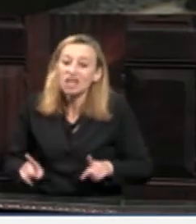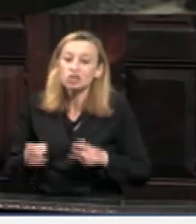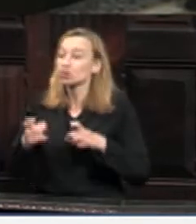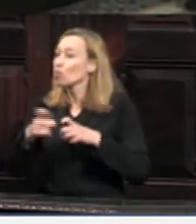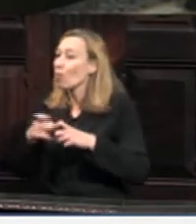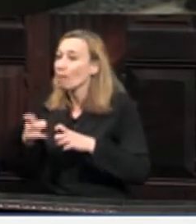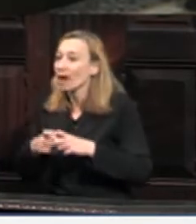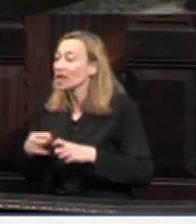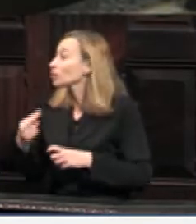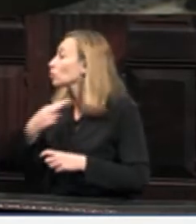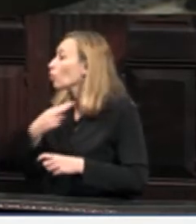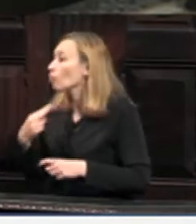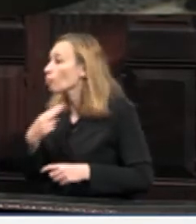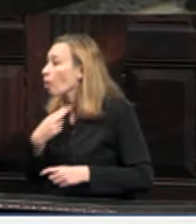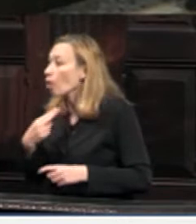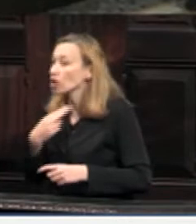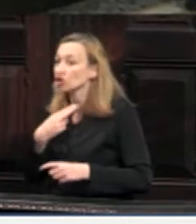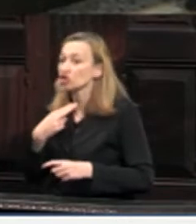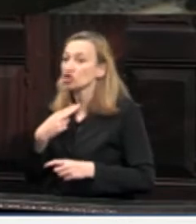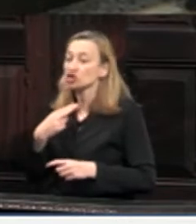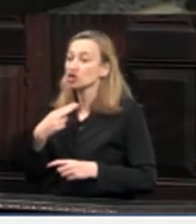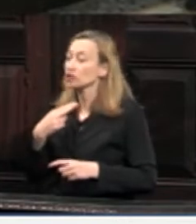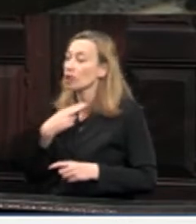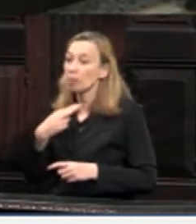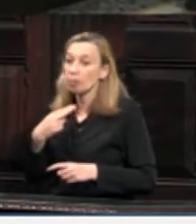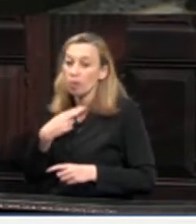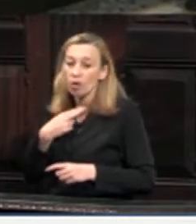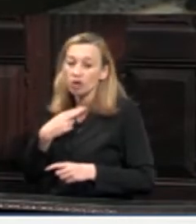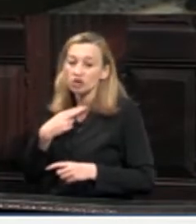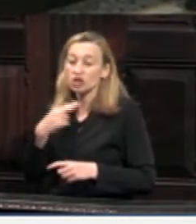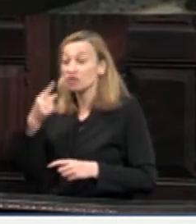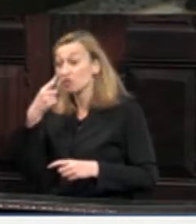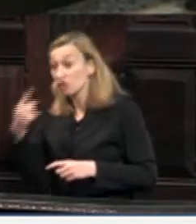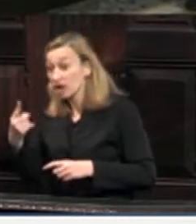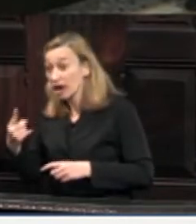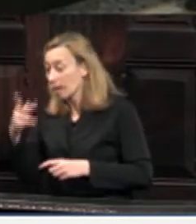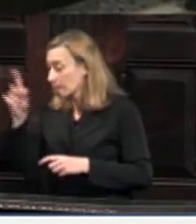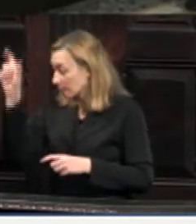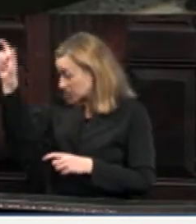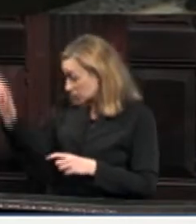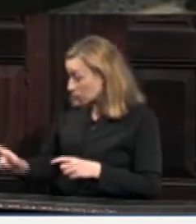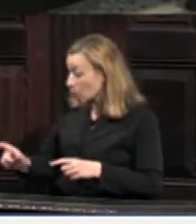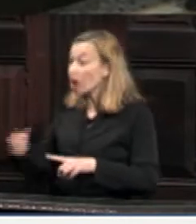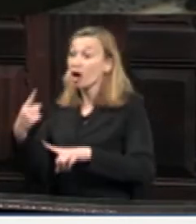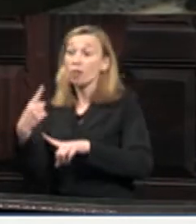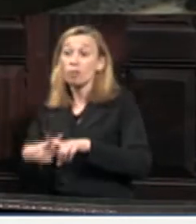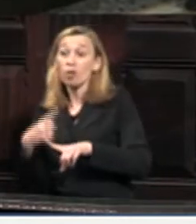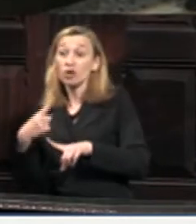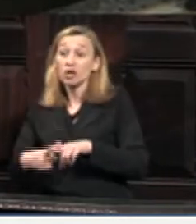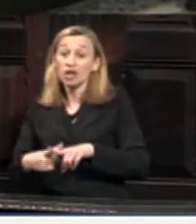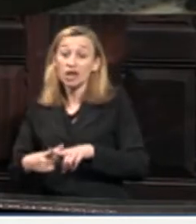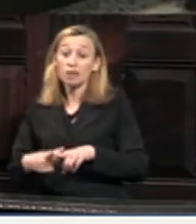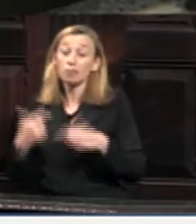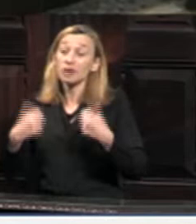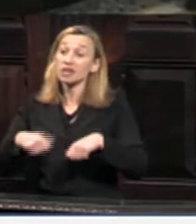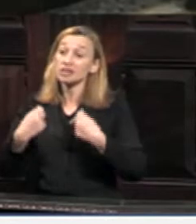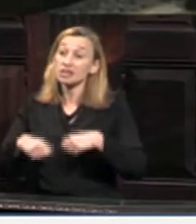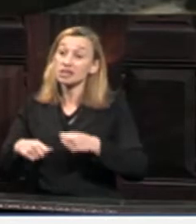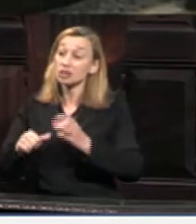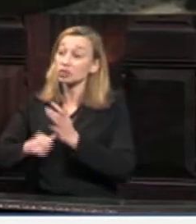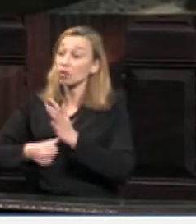atender, porque senão ele será punido. Então o que a gente deixa claro nisso é que o